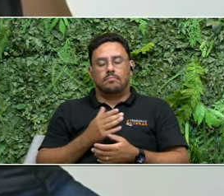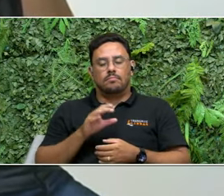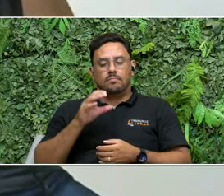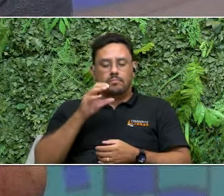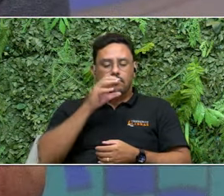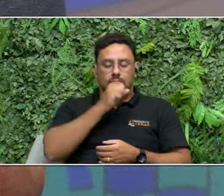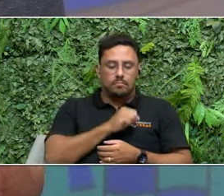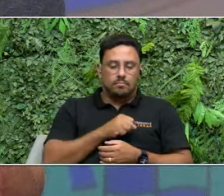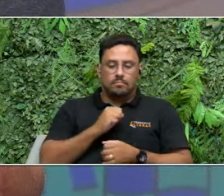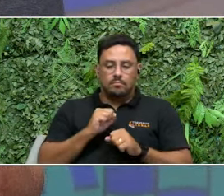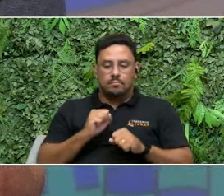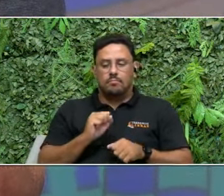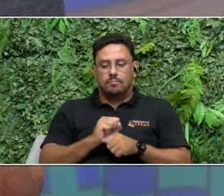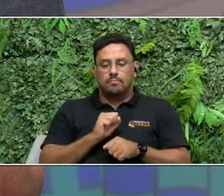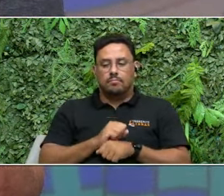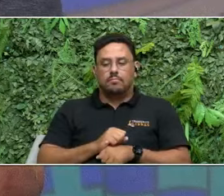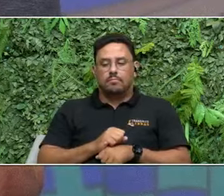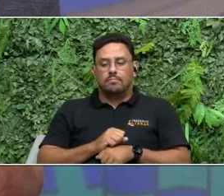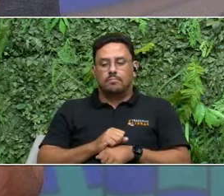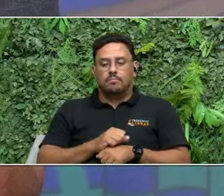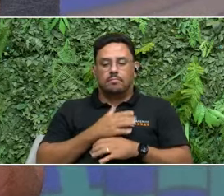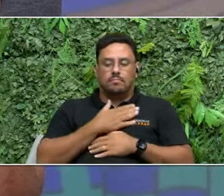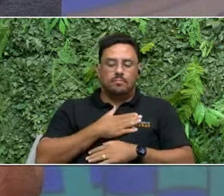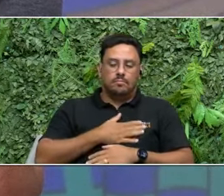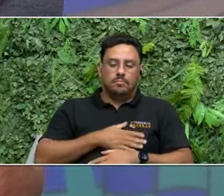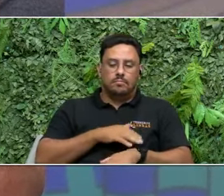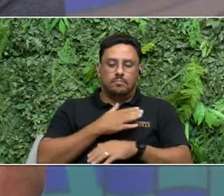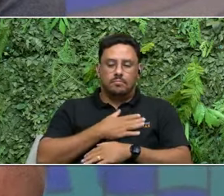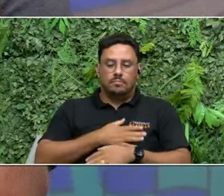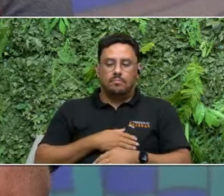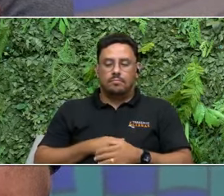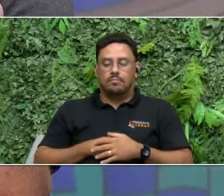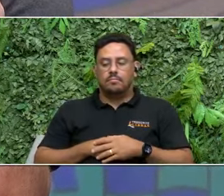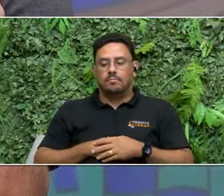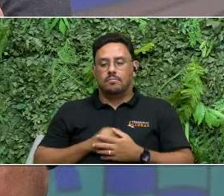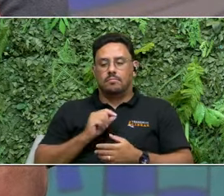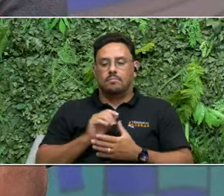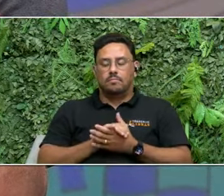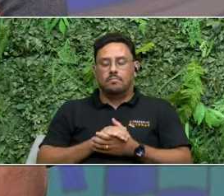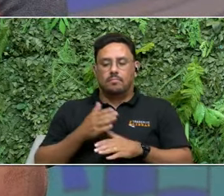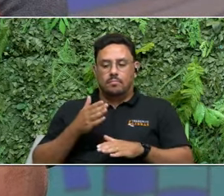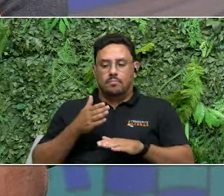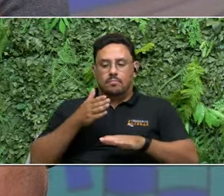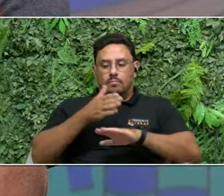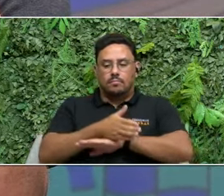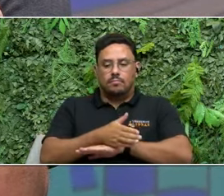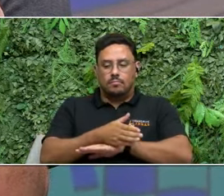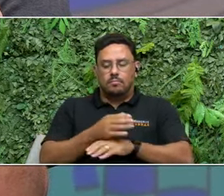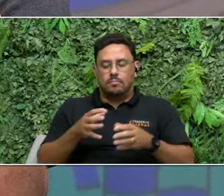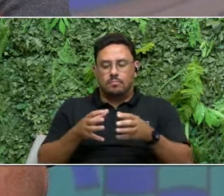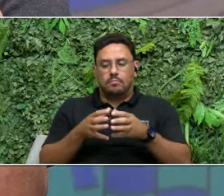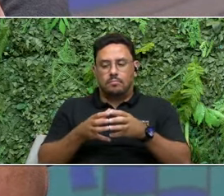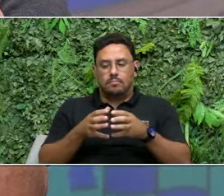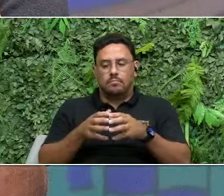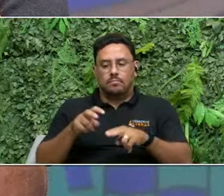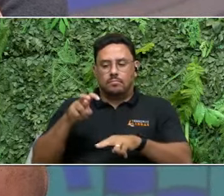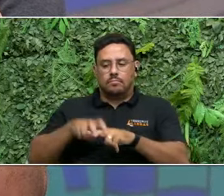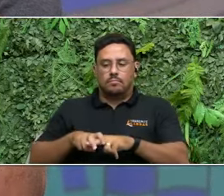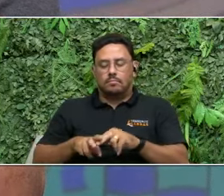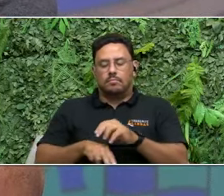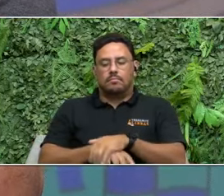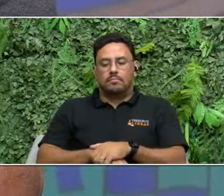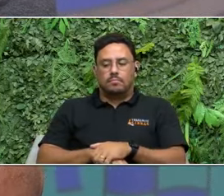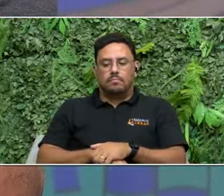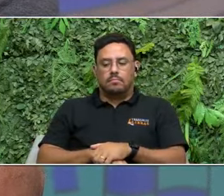muito rápido a gente podia né Ir um pouco mais com calma tal olha aqui quem tava quem entrou no time aí do banco merece